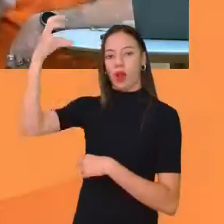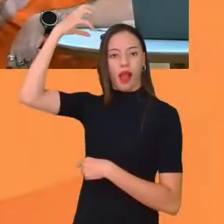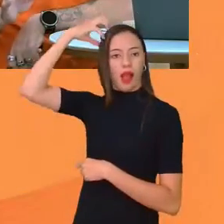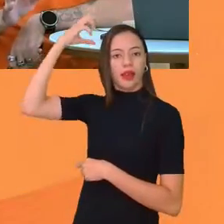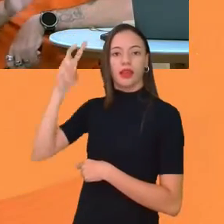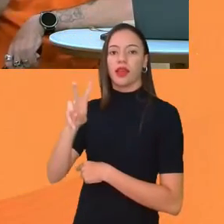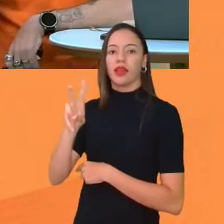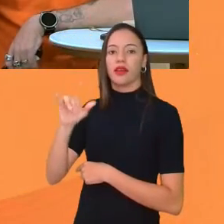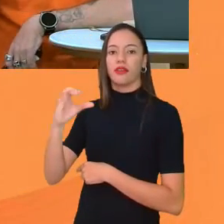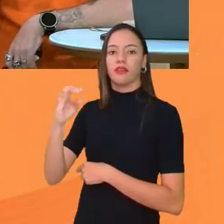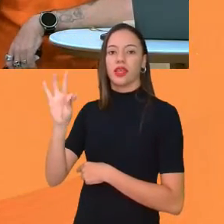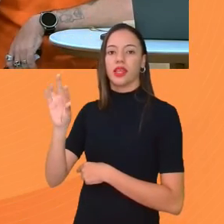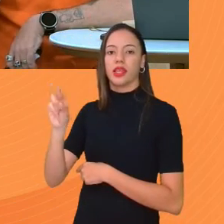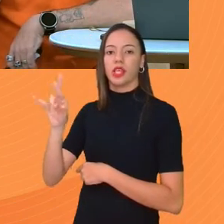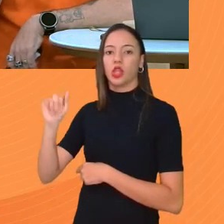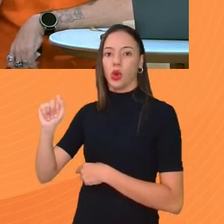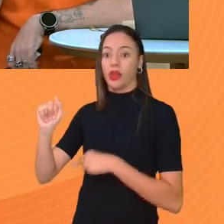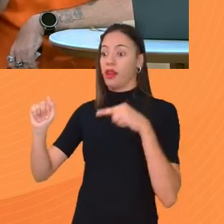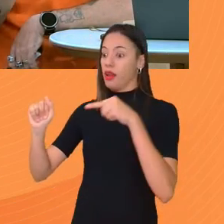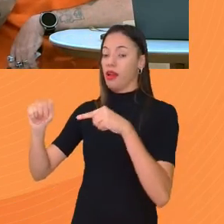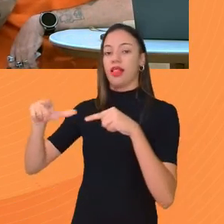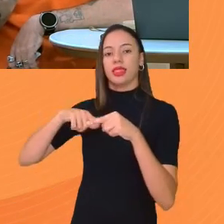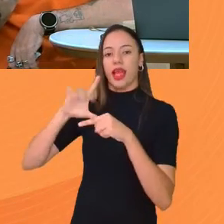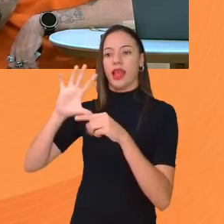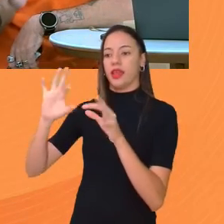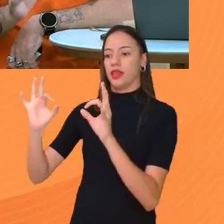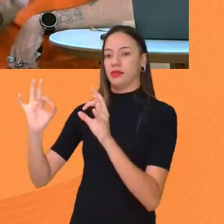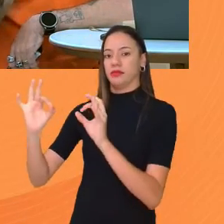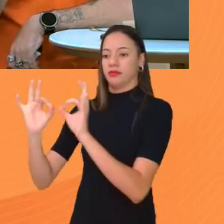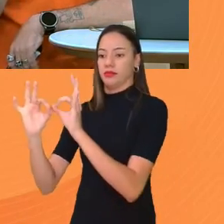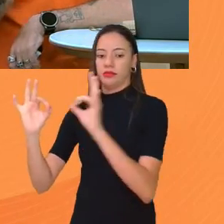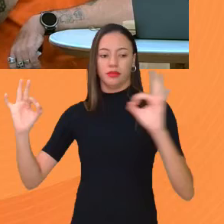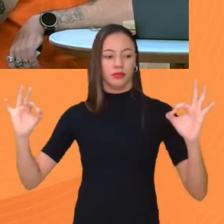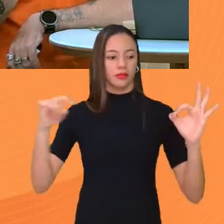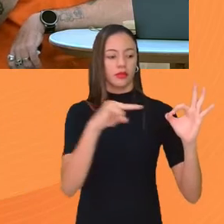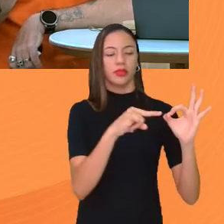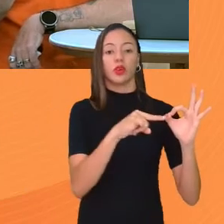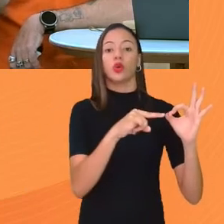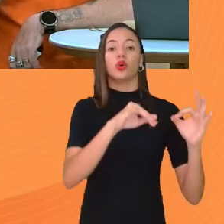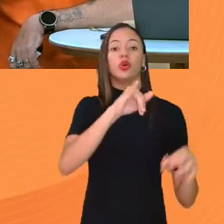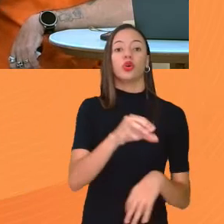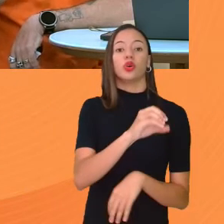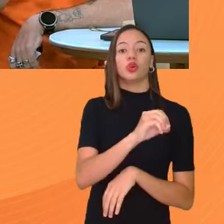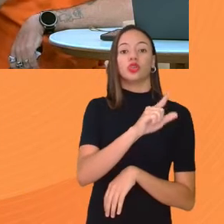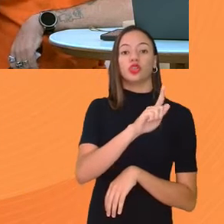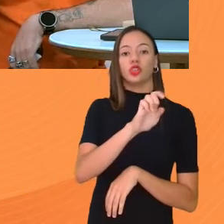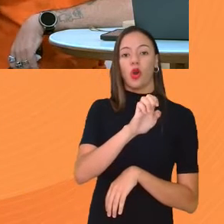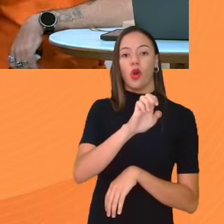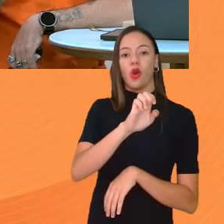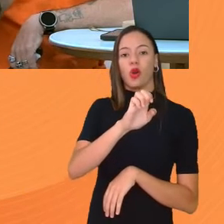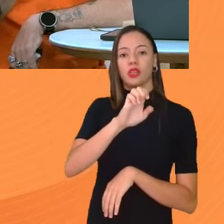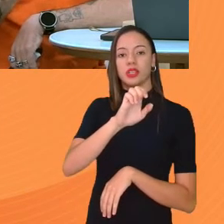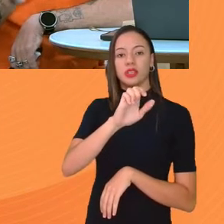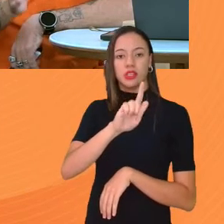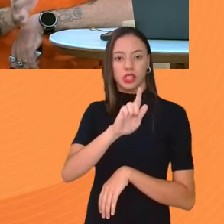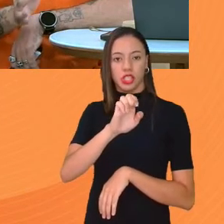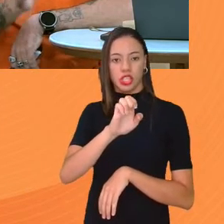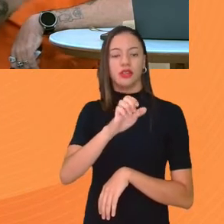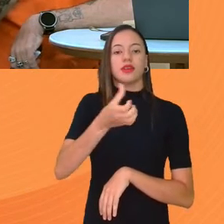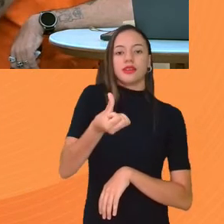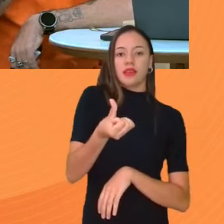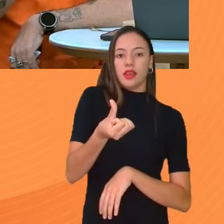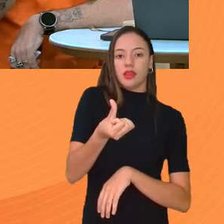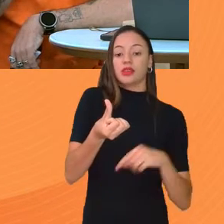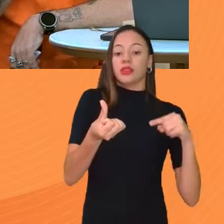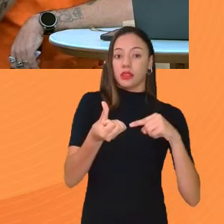uma relação com Jorge VI. Jorge VI, por sua vez, vai ter uma relação